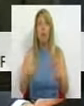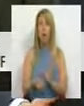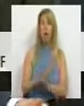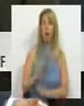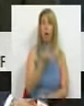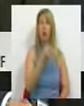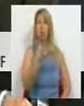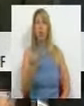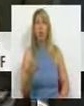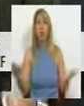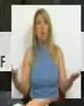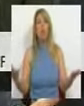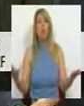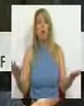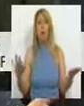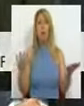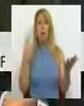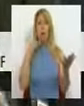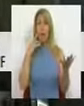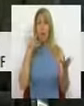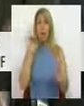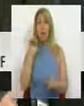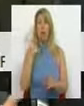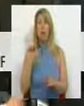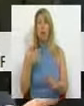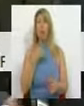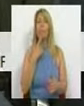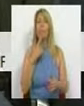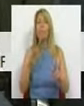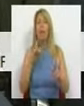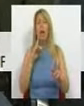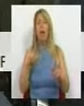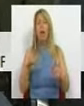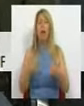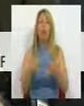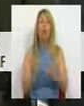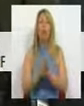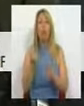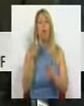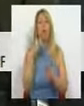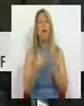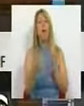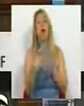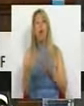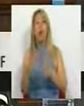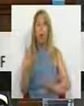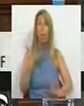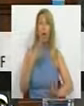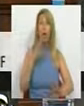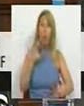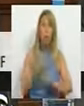Ou seja, que isto dá para perceber que de facto era tudo muito aleatório e tudo sem grande rigor.